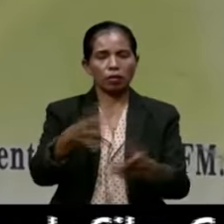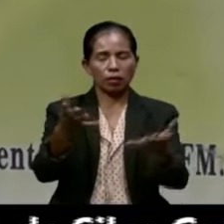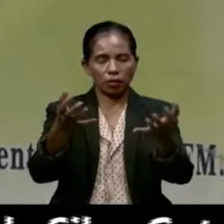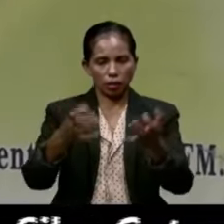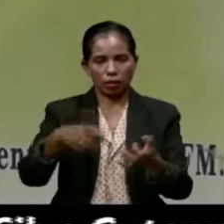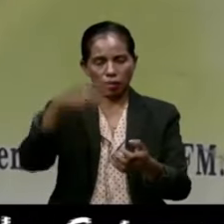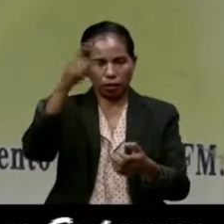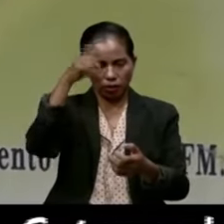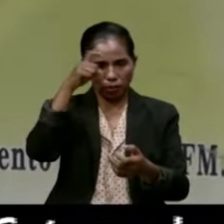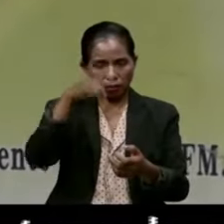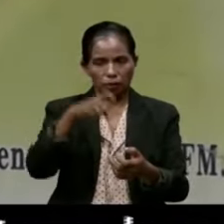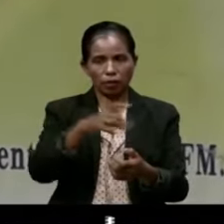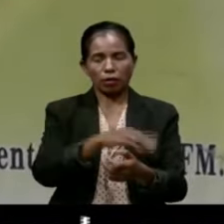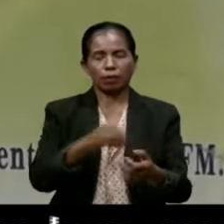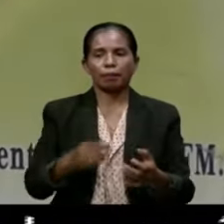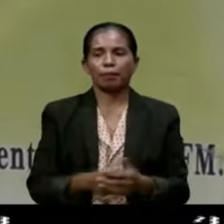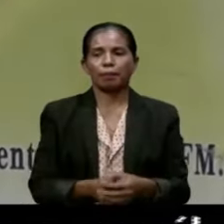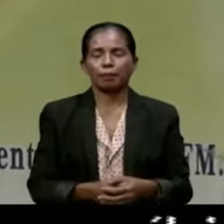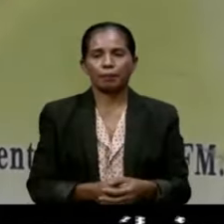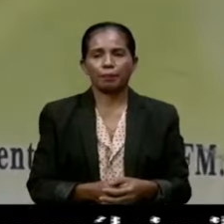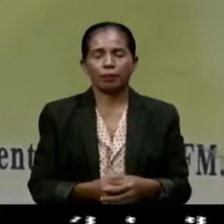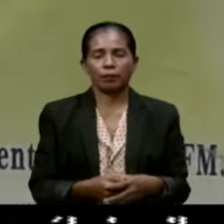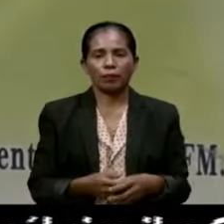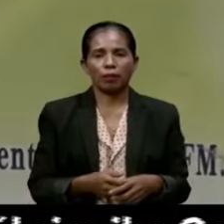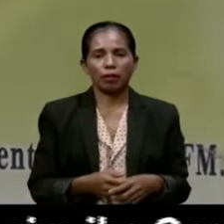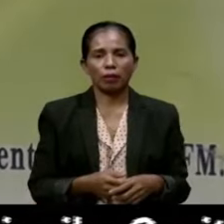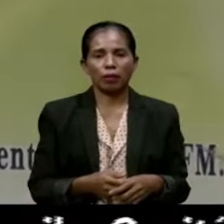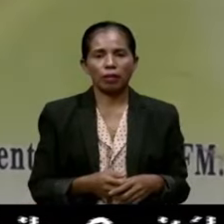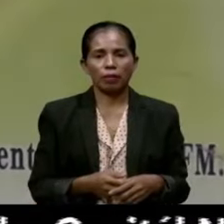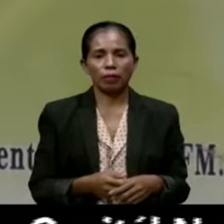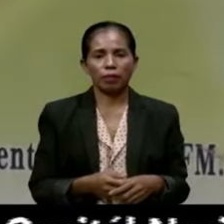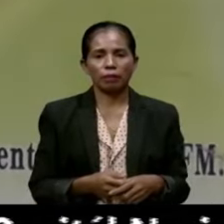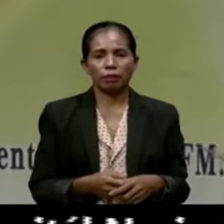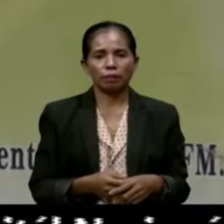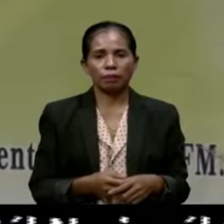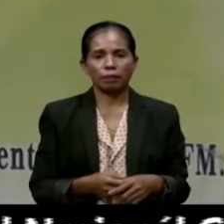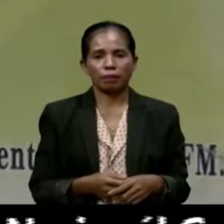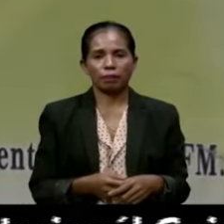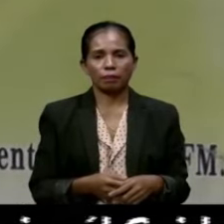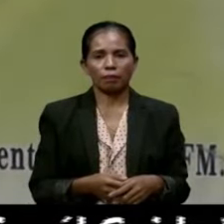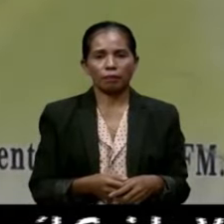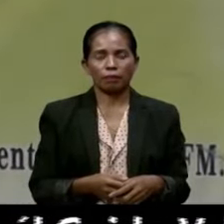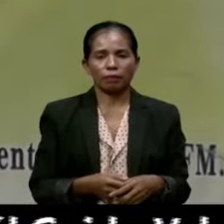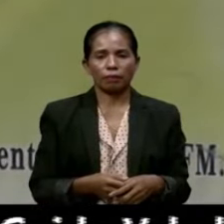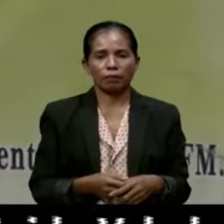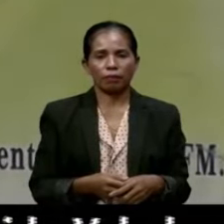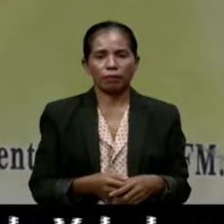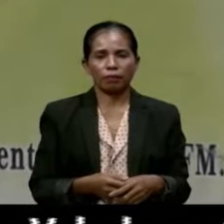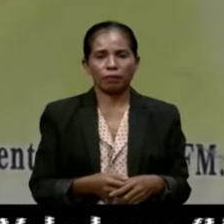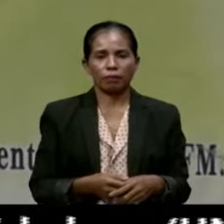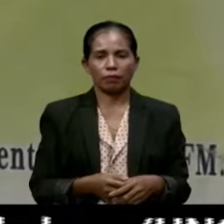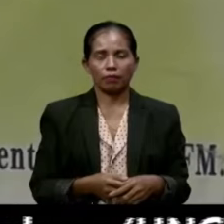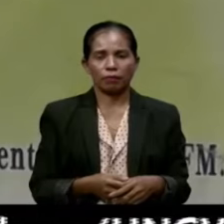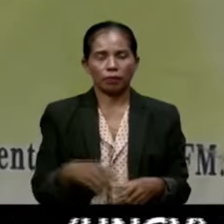to finaliza porque itala belefo de va emanebe o condição da ladiak